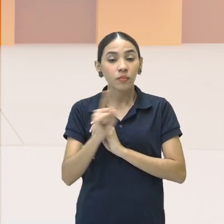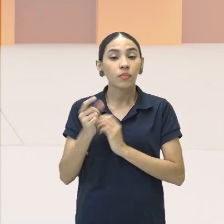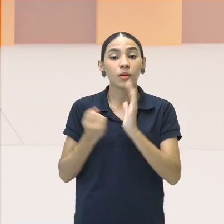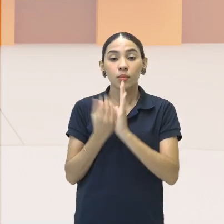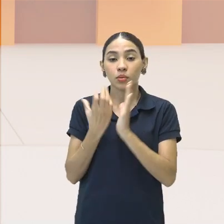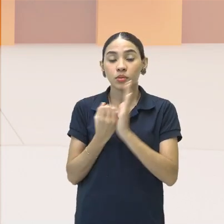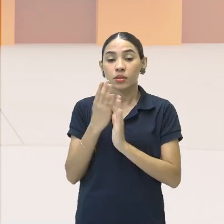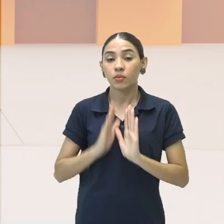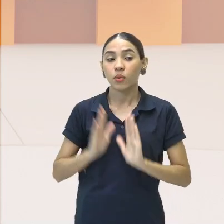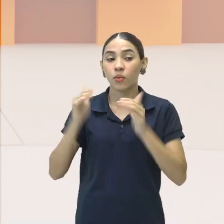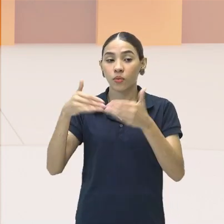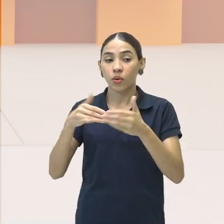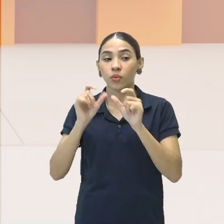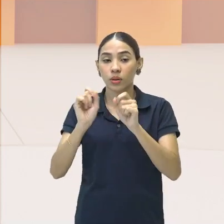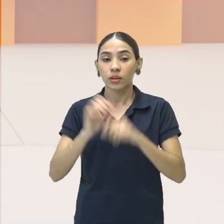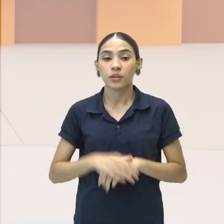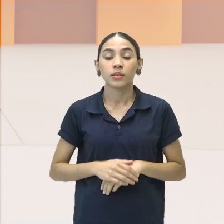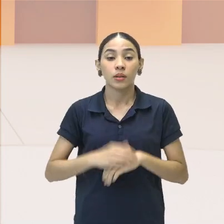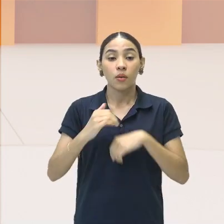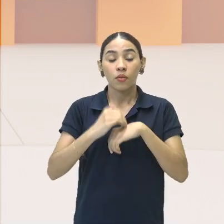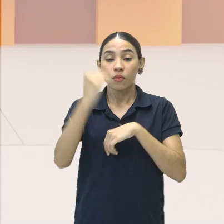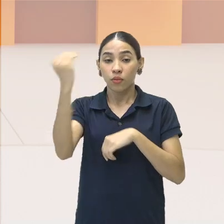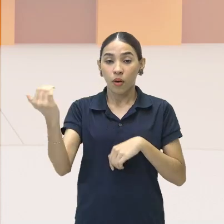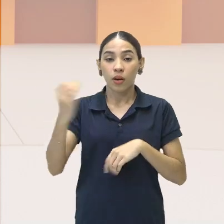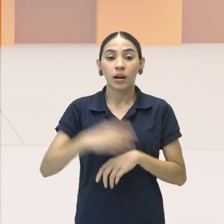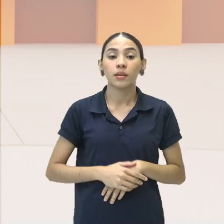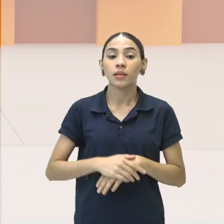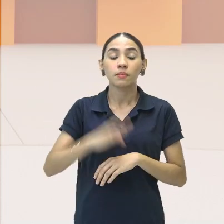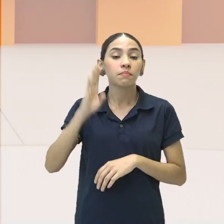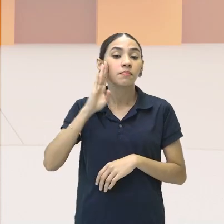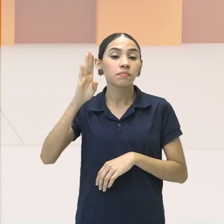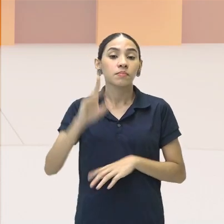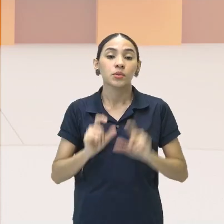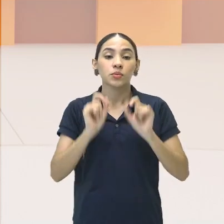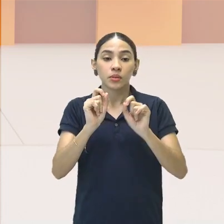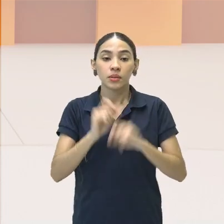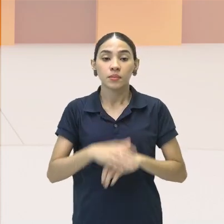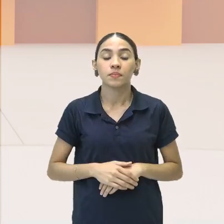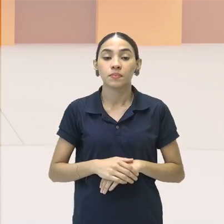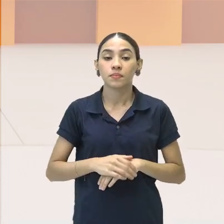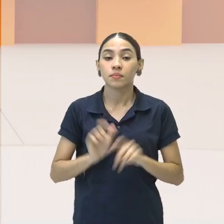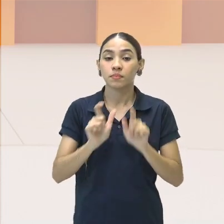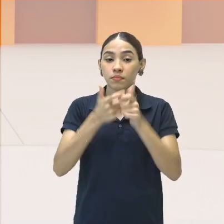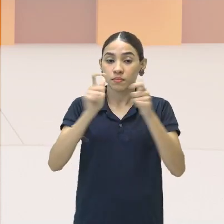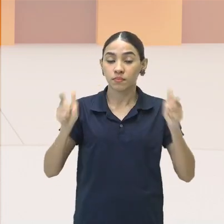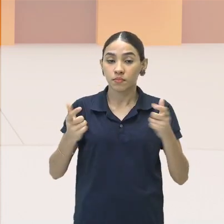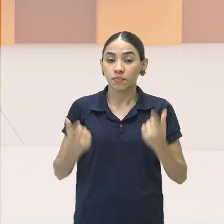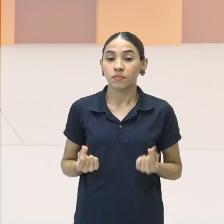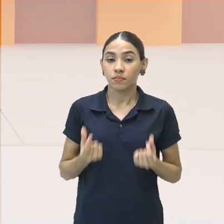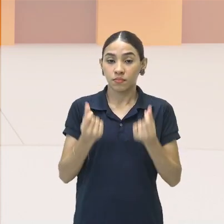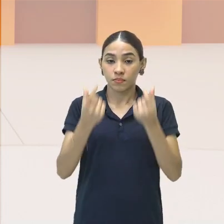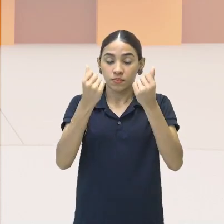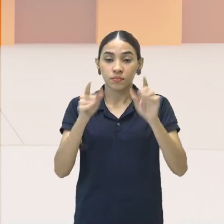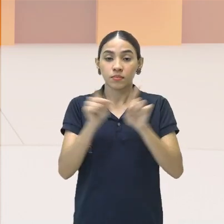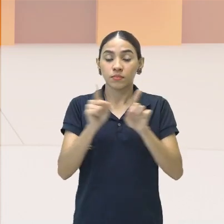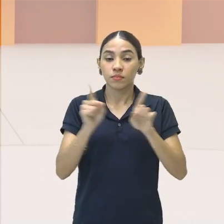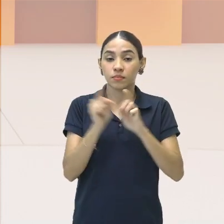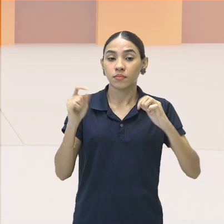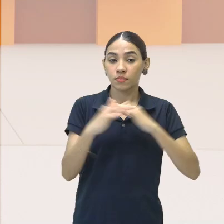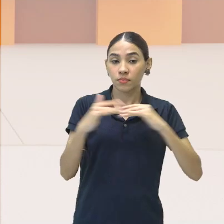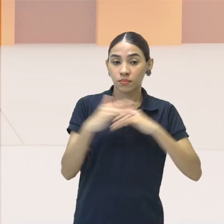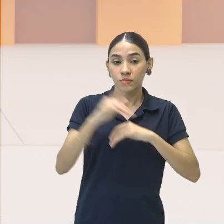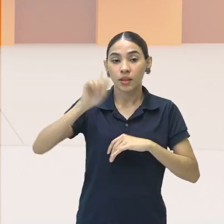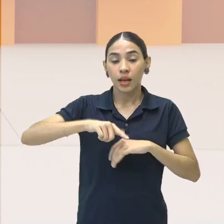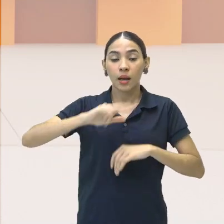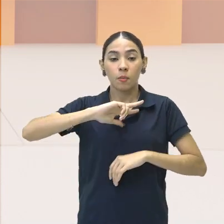é voltada para o exterior e principalmente visando aumentar a lucratividade da metrópole, que no caso